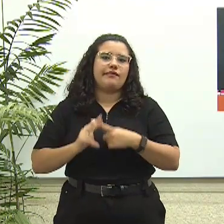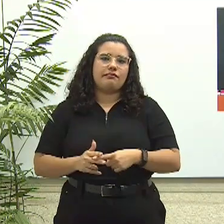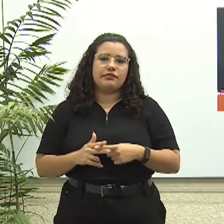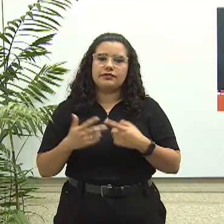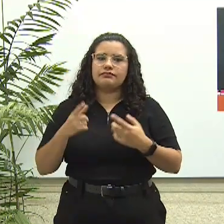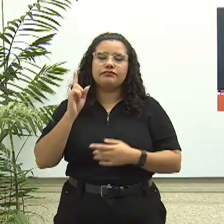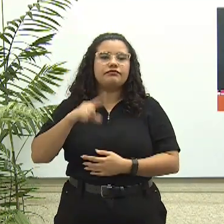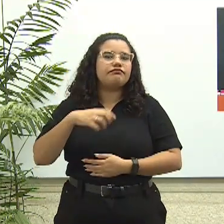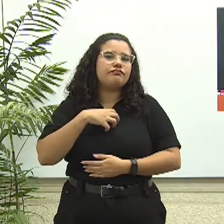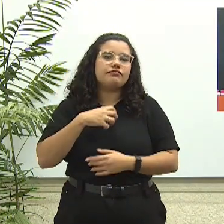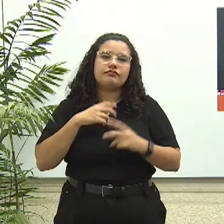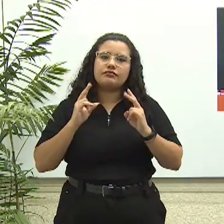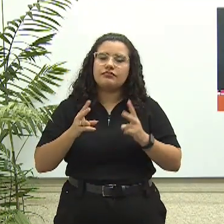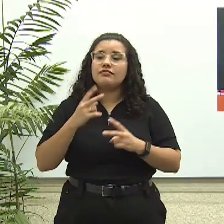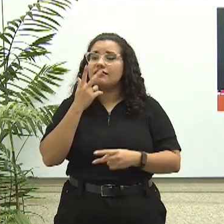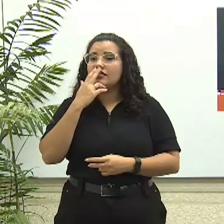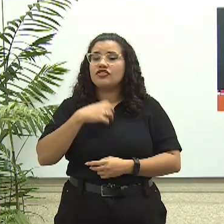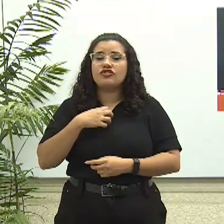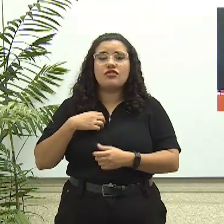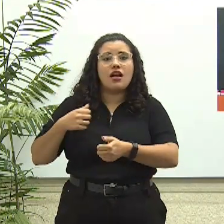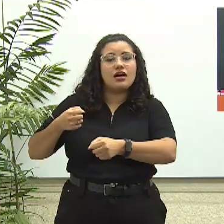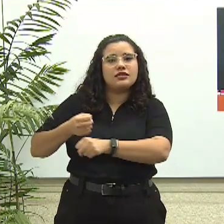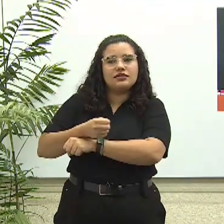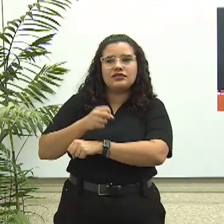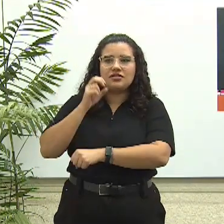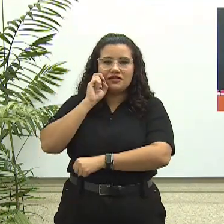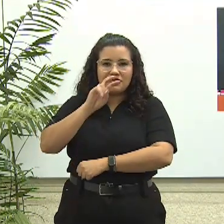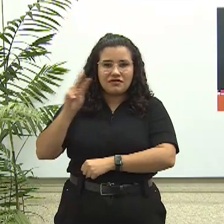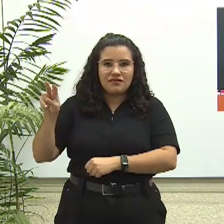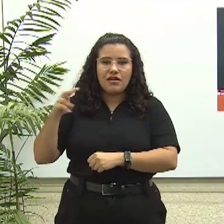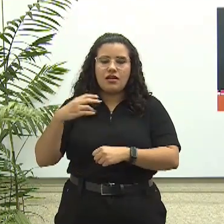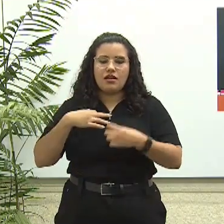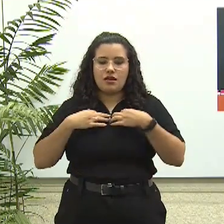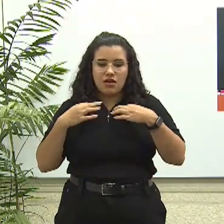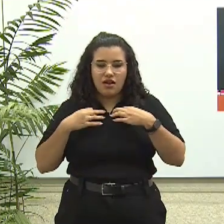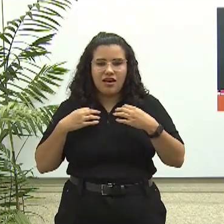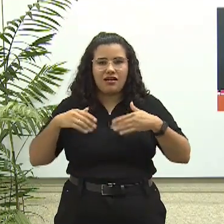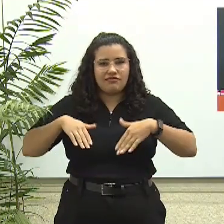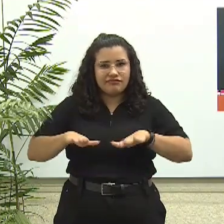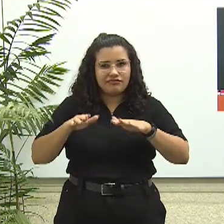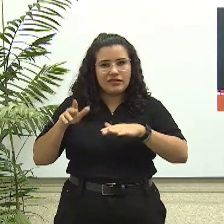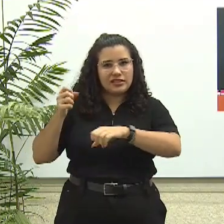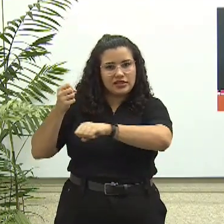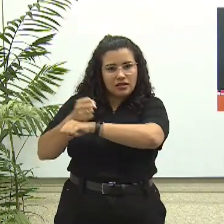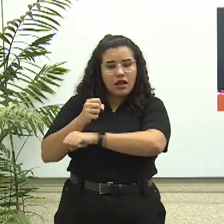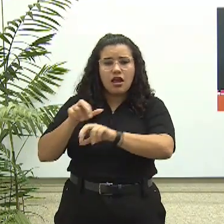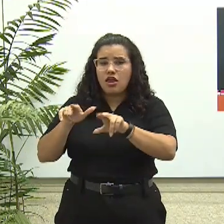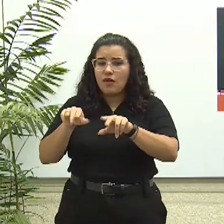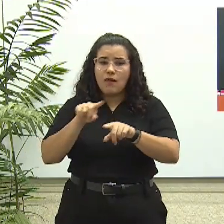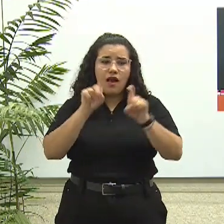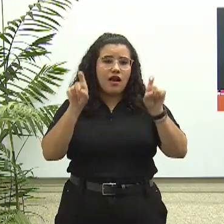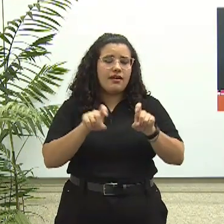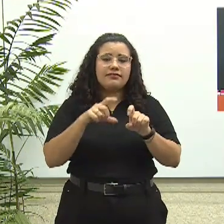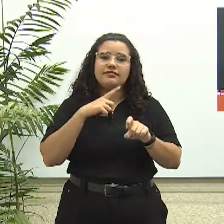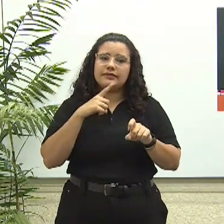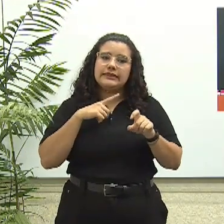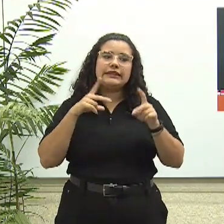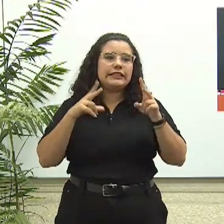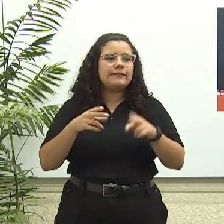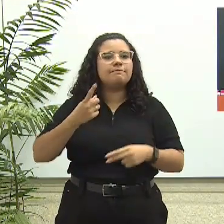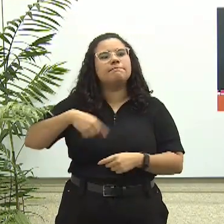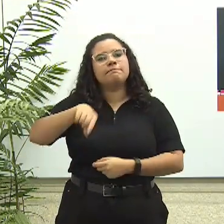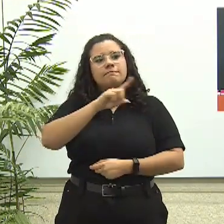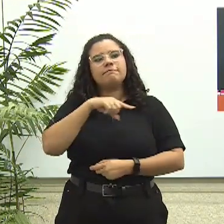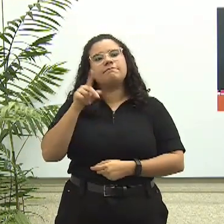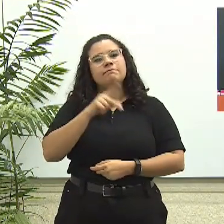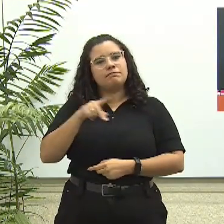mesmoo é o análogo à escravidão que a gente vê no mercado da moda e assim o risco da gente professor se essa massa de